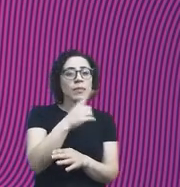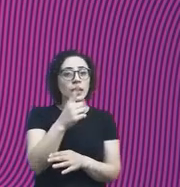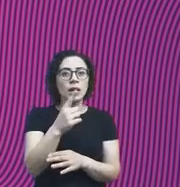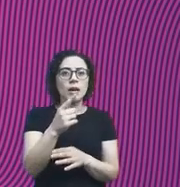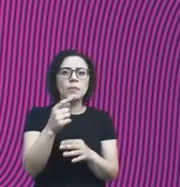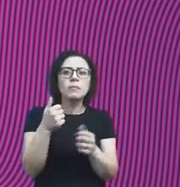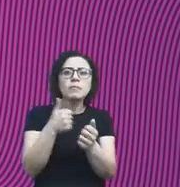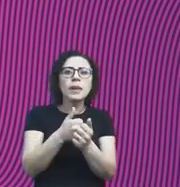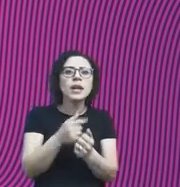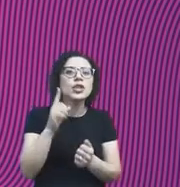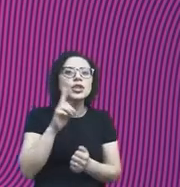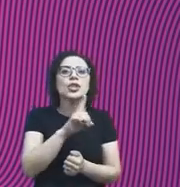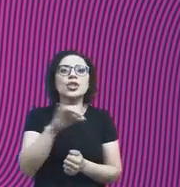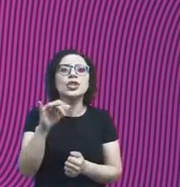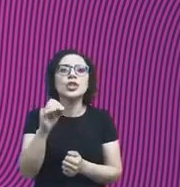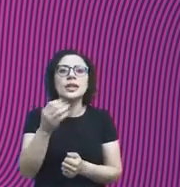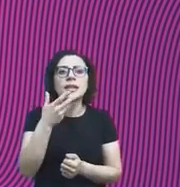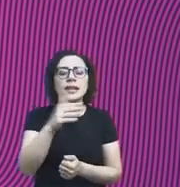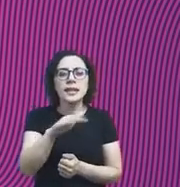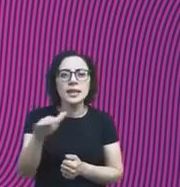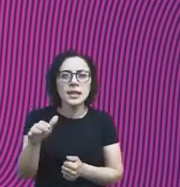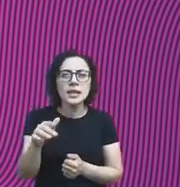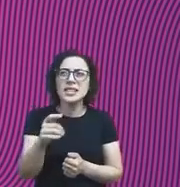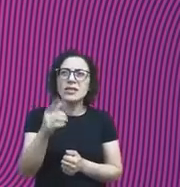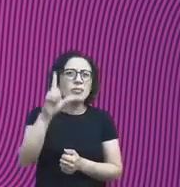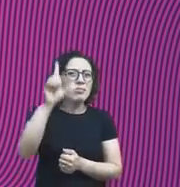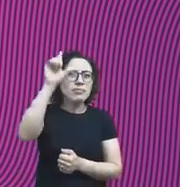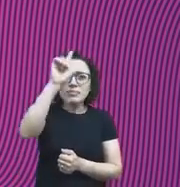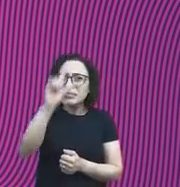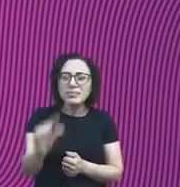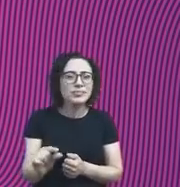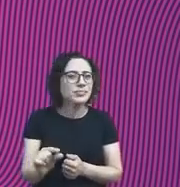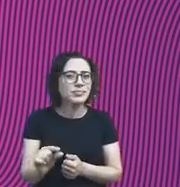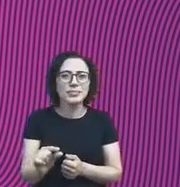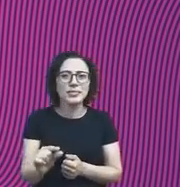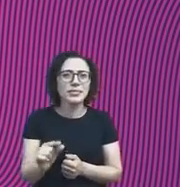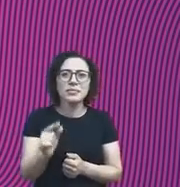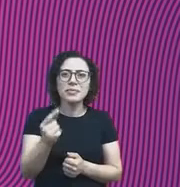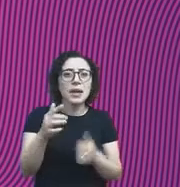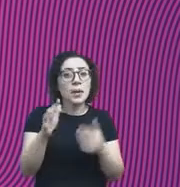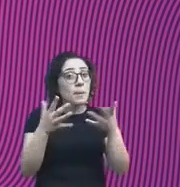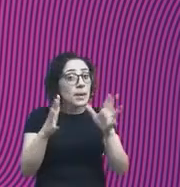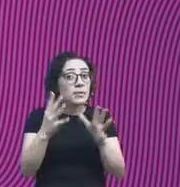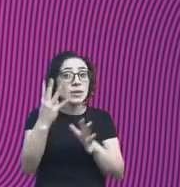das empresas daquela região faliu, quebrou. E os outros